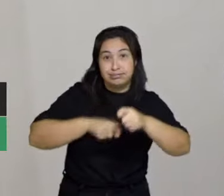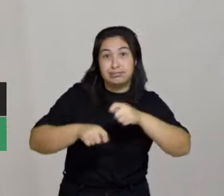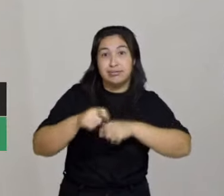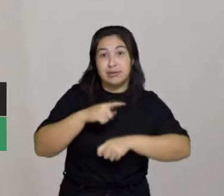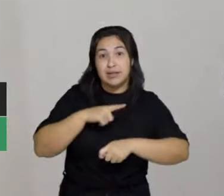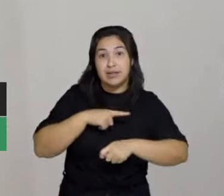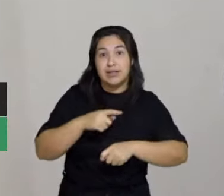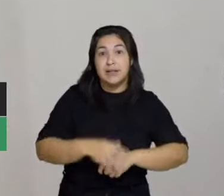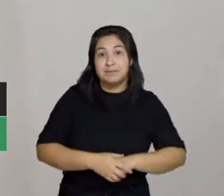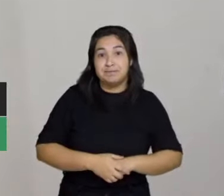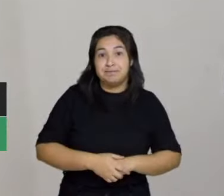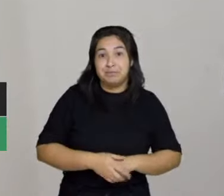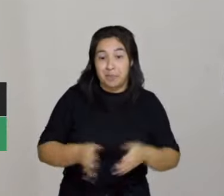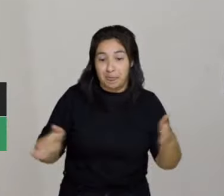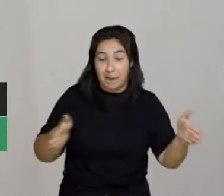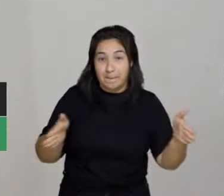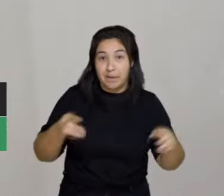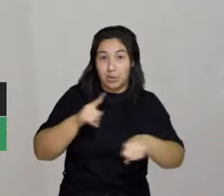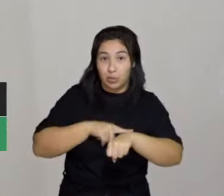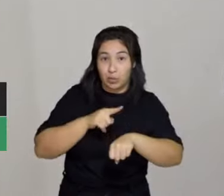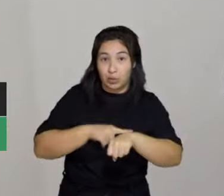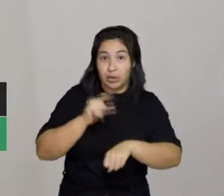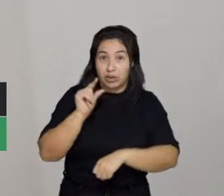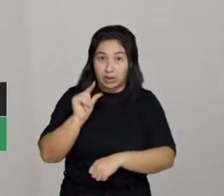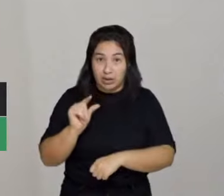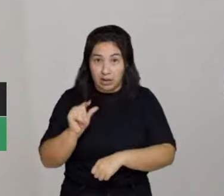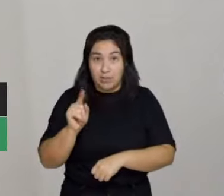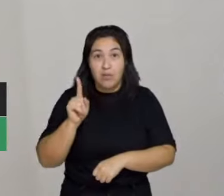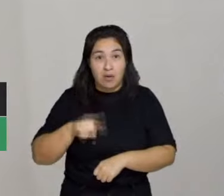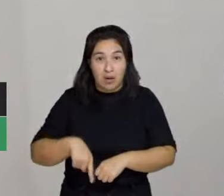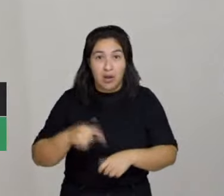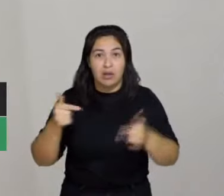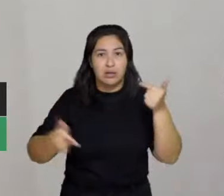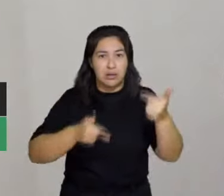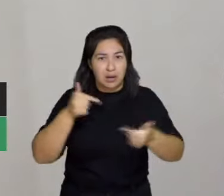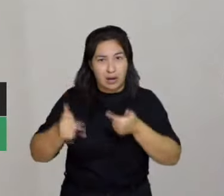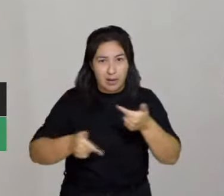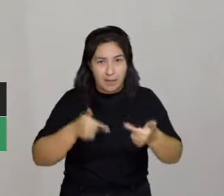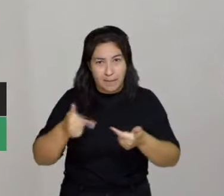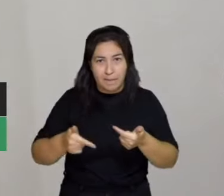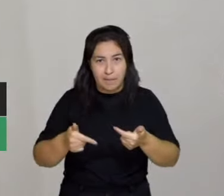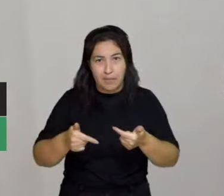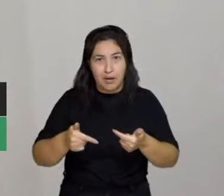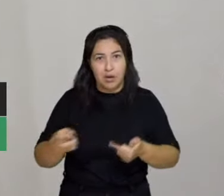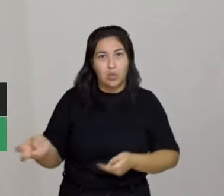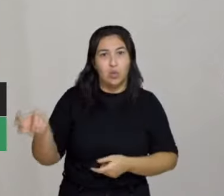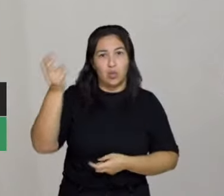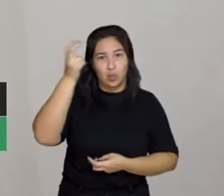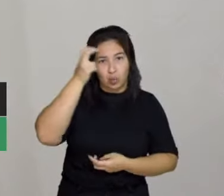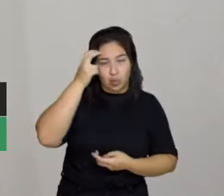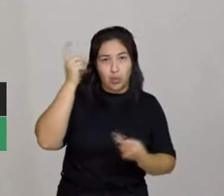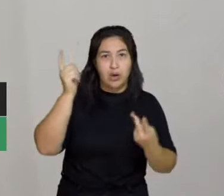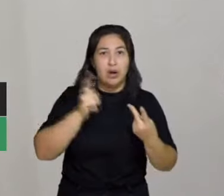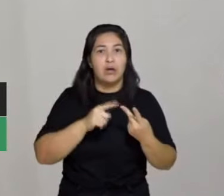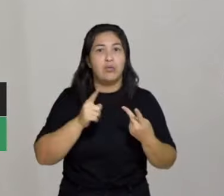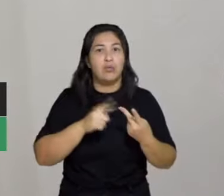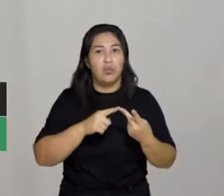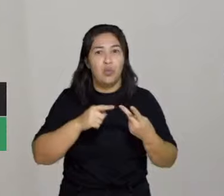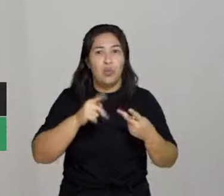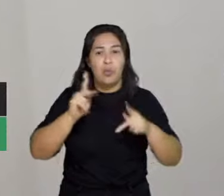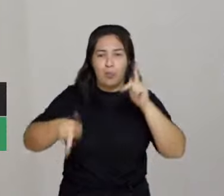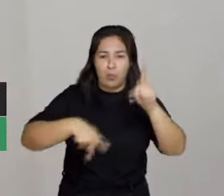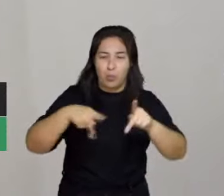pequeno período e que certamente é uma atividade que é uma atividade cultural, que é uma atividade popular,